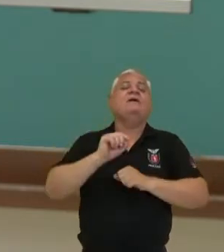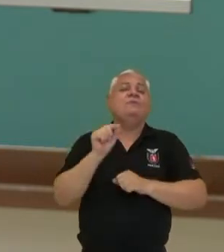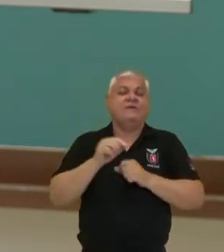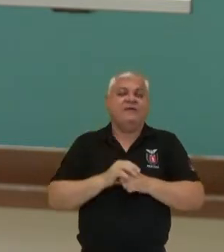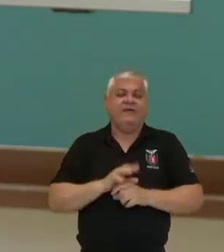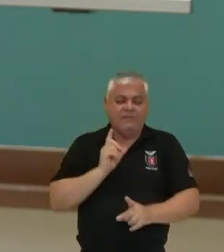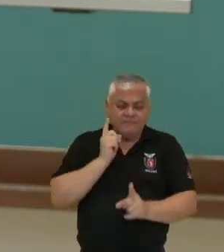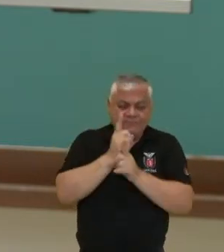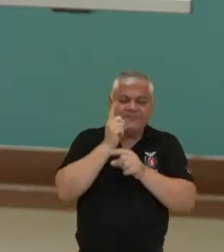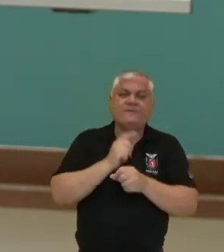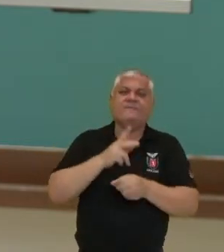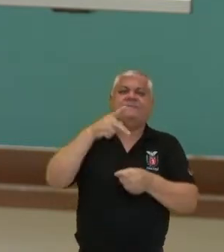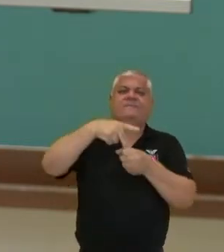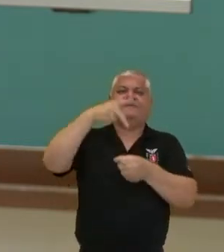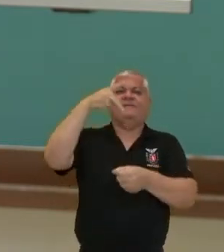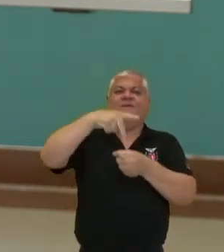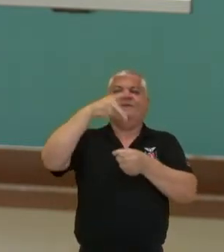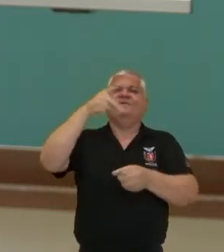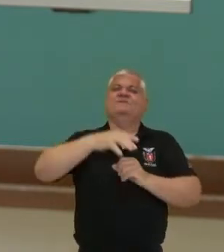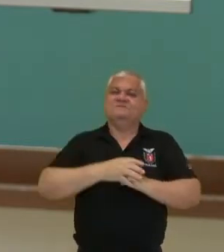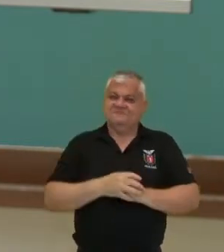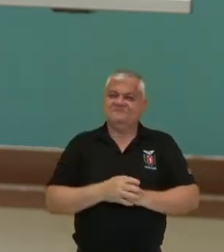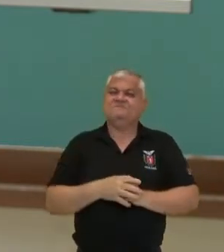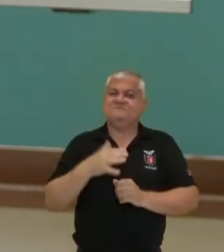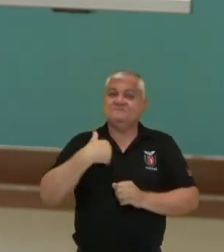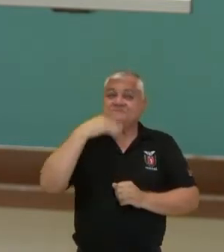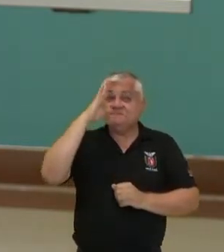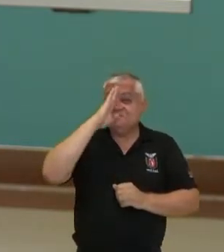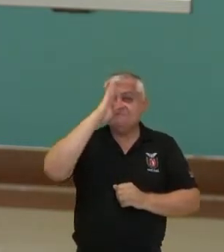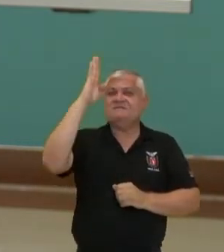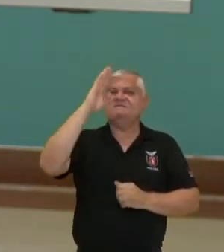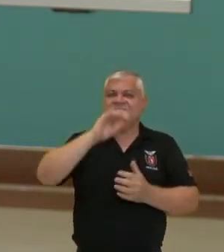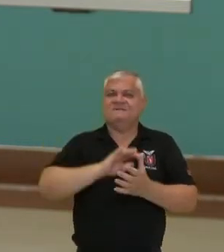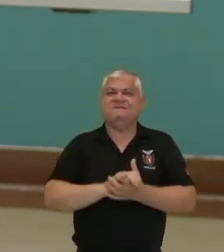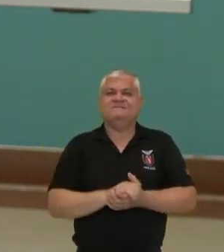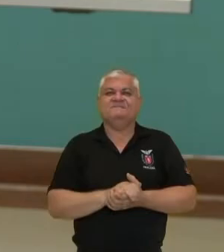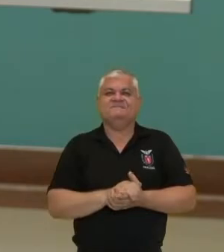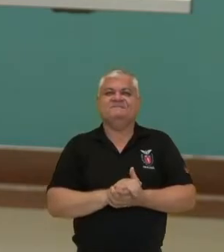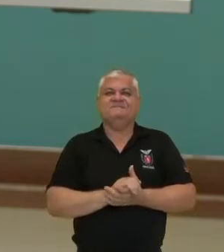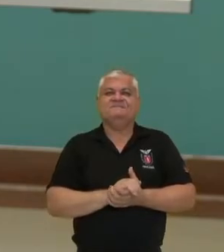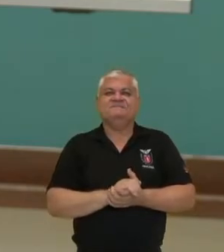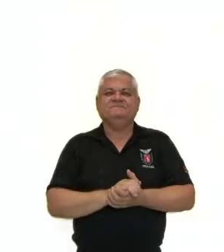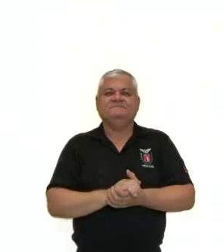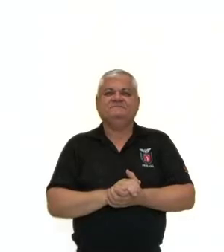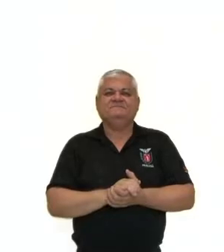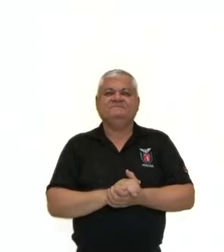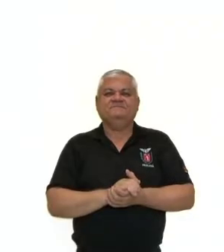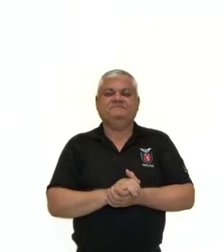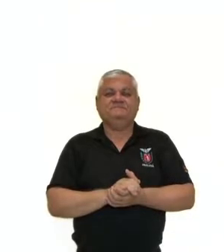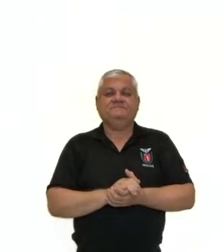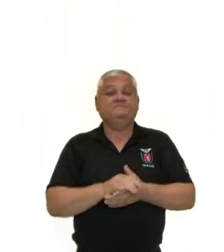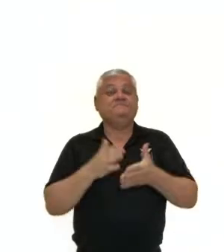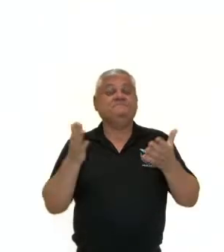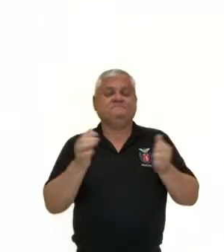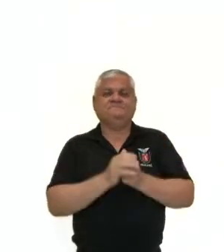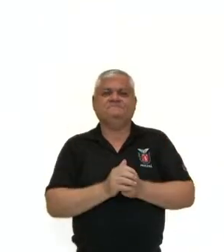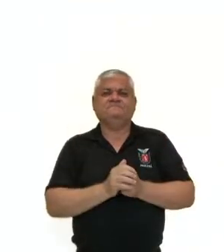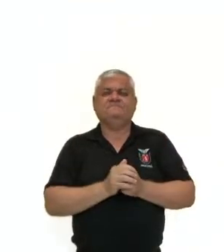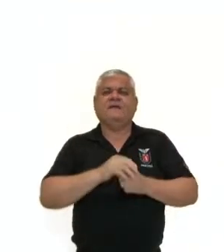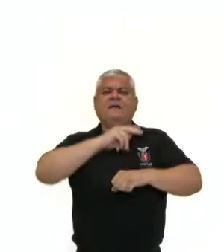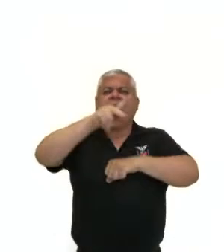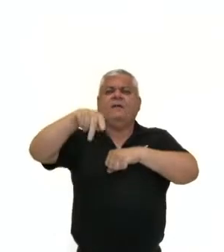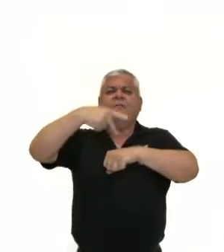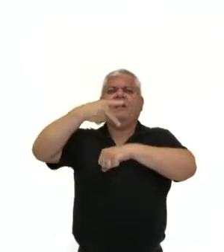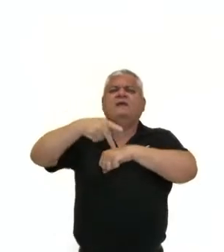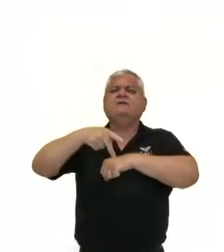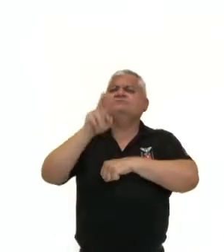fácil e ele acaba sendo a principal mercadoria e é bem quais são os países produtores